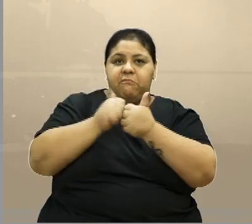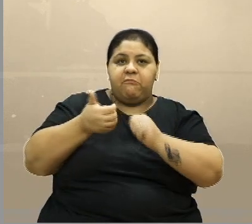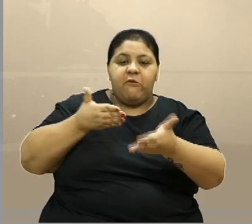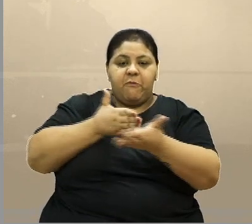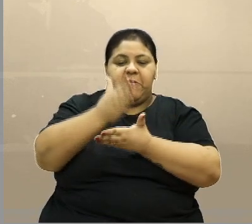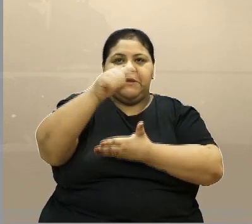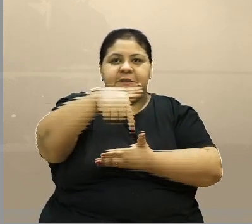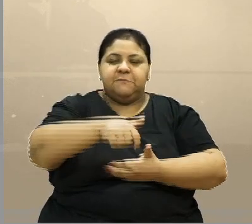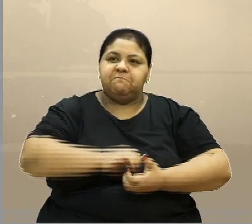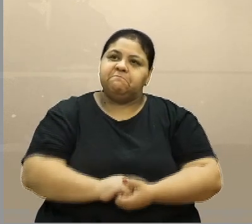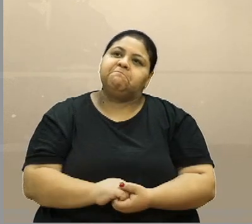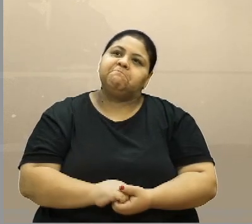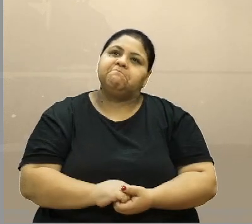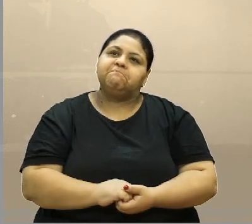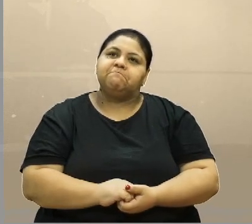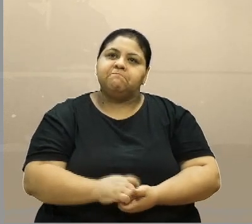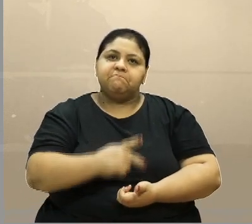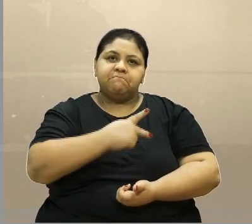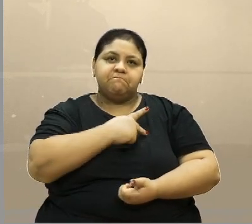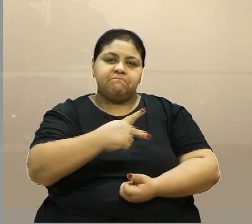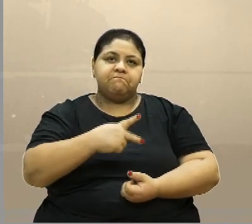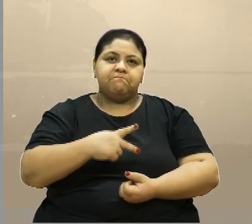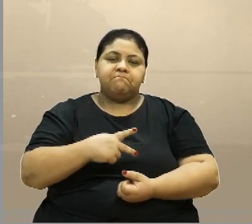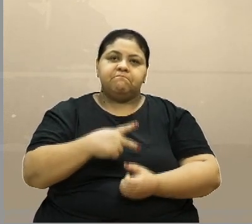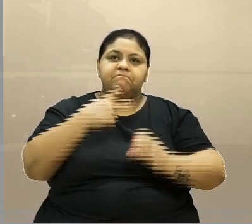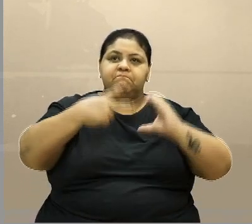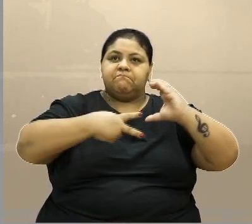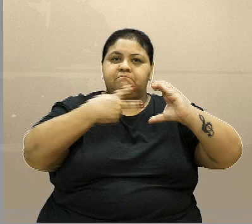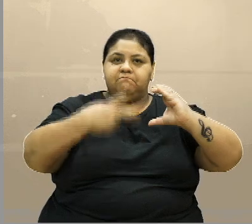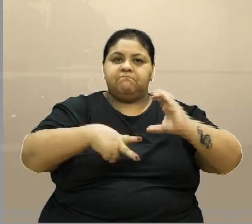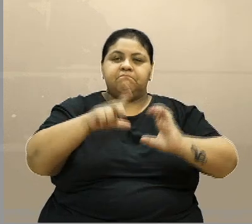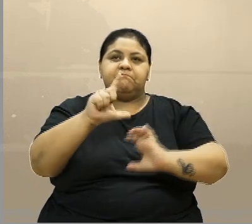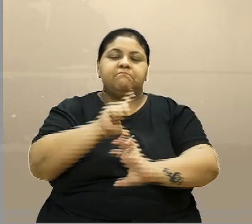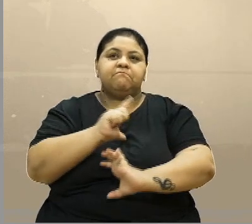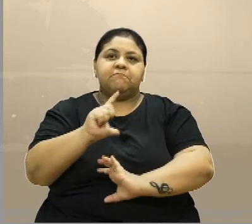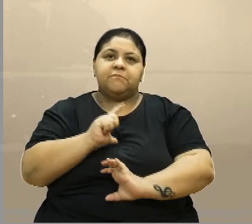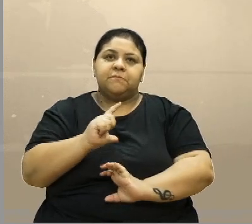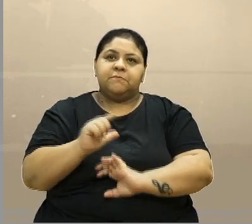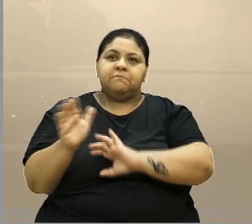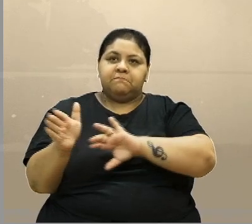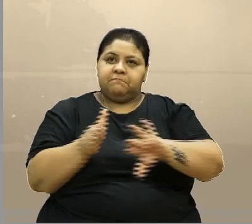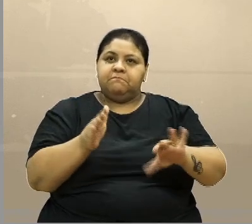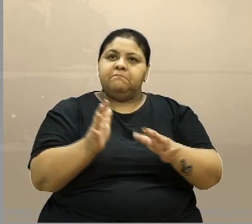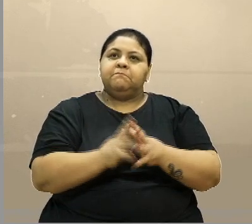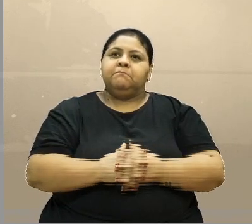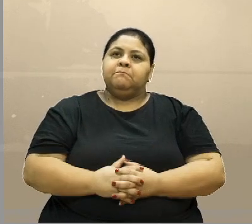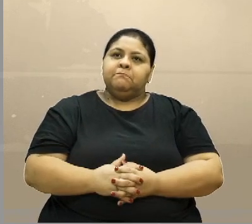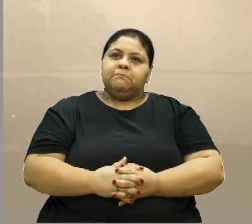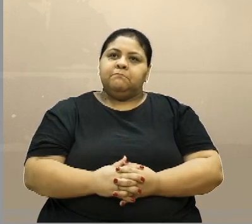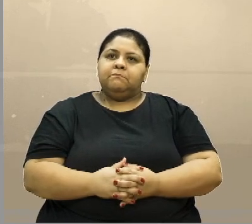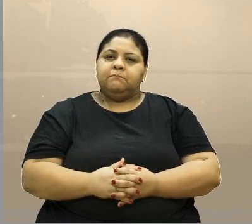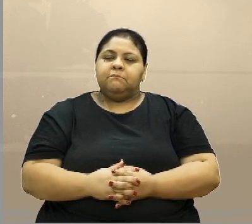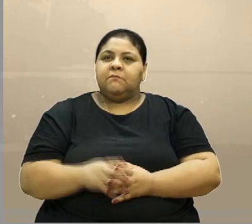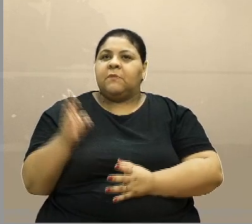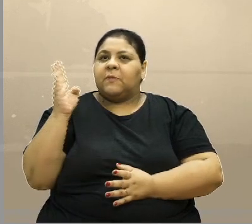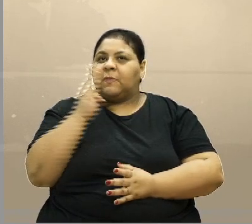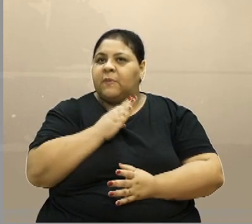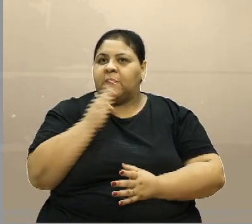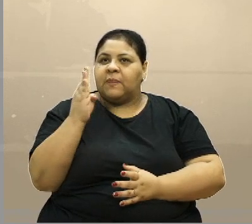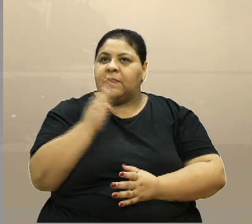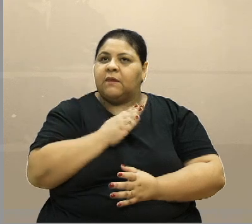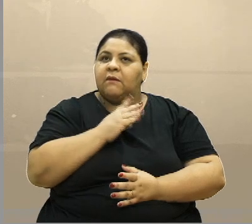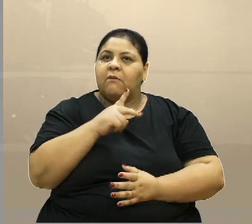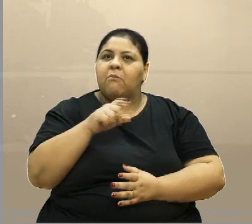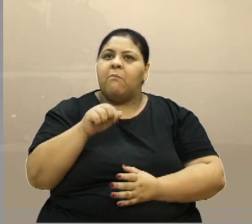ano. Na presidência da Câmara, nós tivemos, pode passar, de forma bem rápida, o Parlavox,